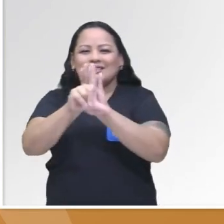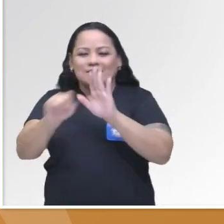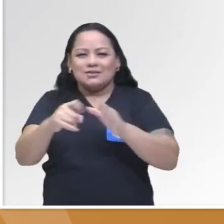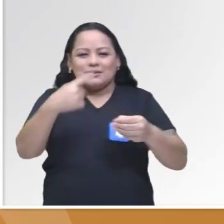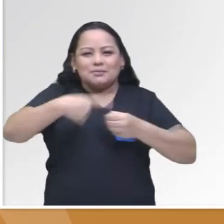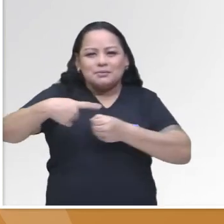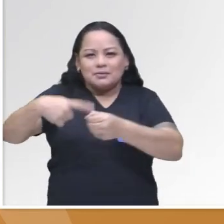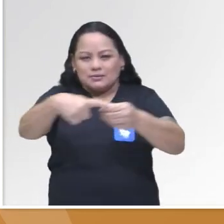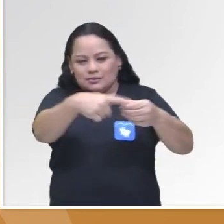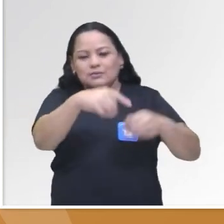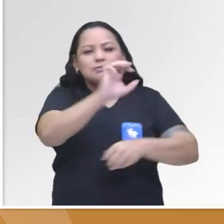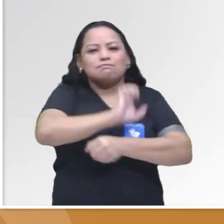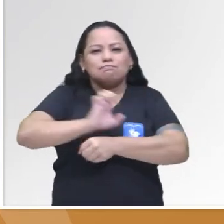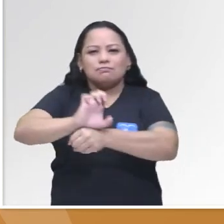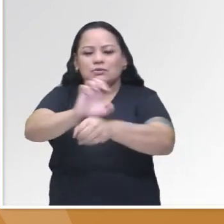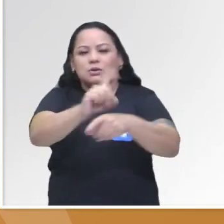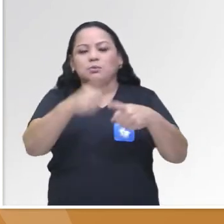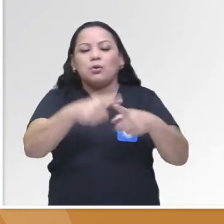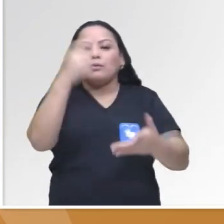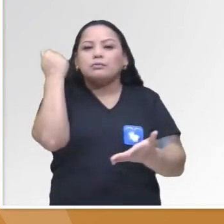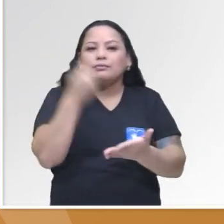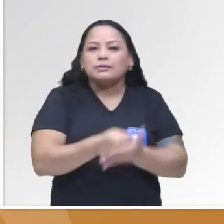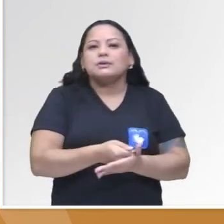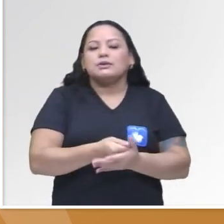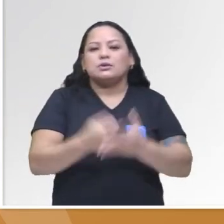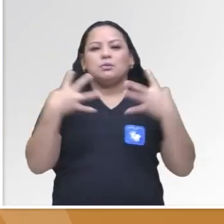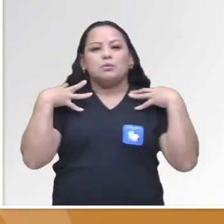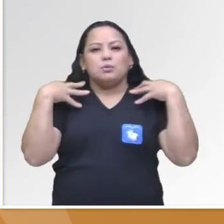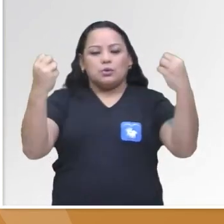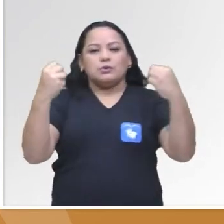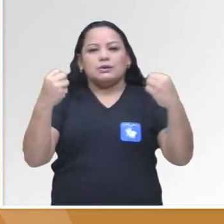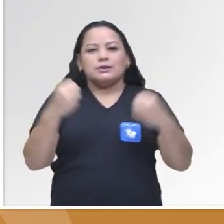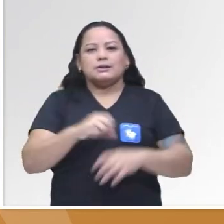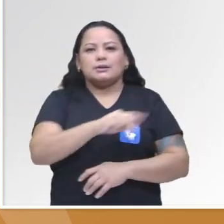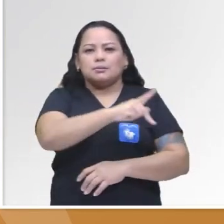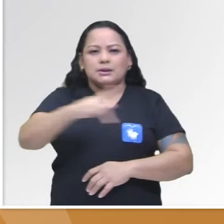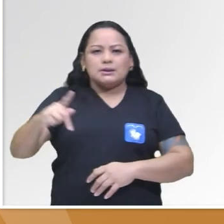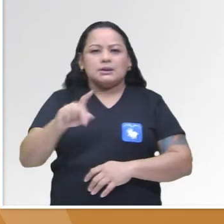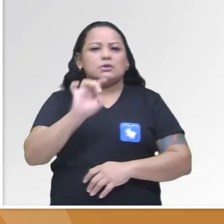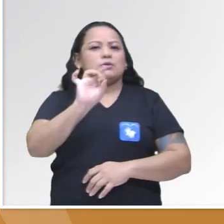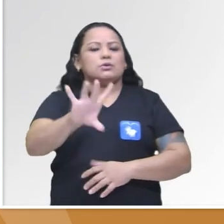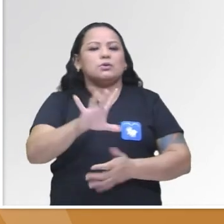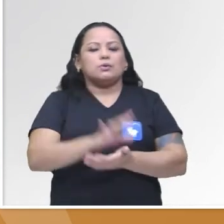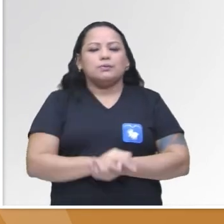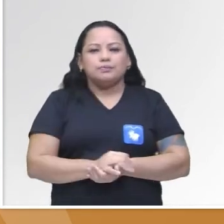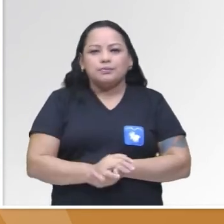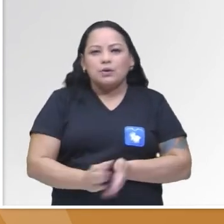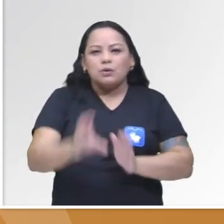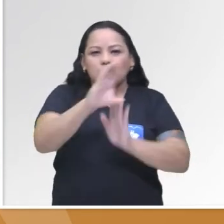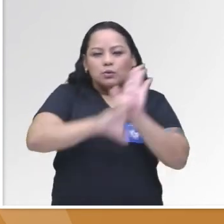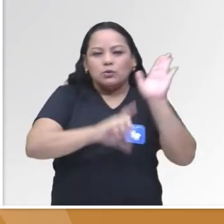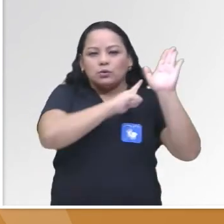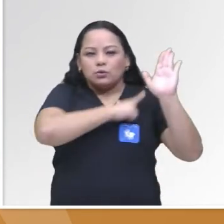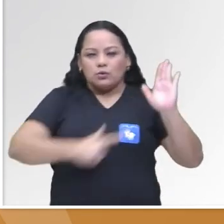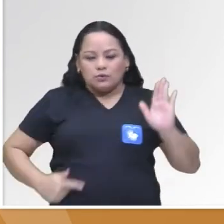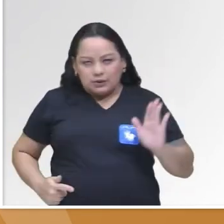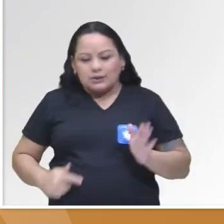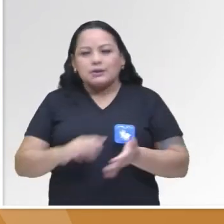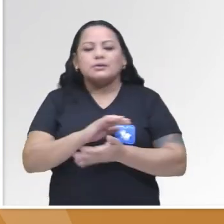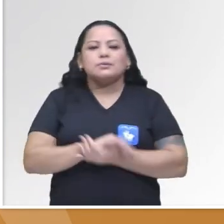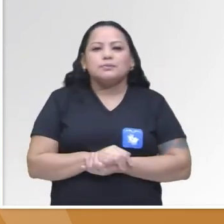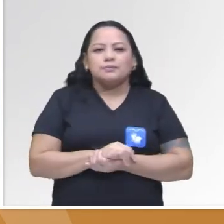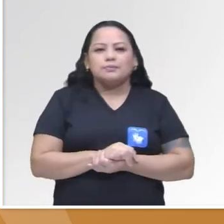municípios e dos estados, para quê? Para garantir o poder em suas mãos. O governo constitucional, então, iniciado em